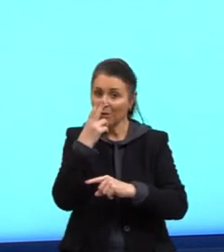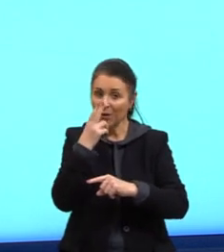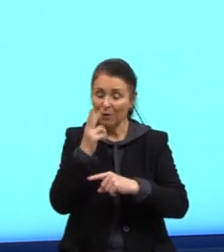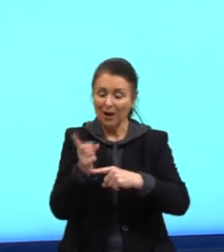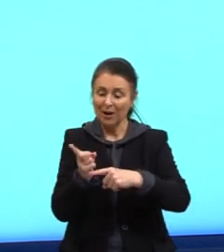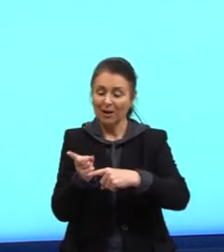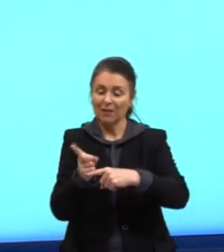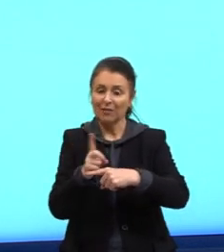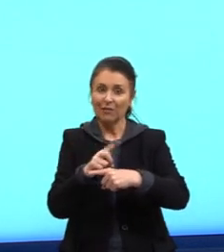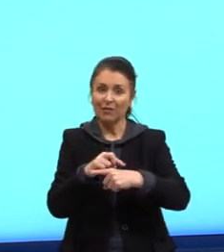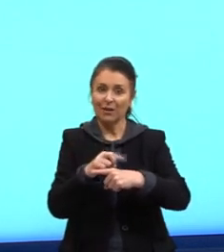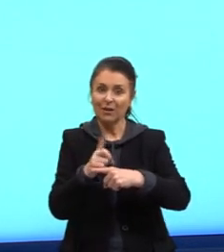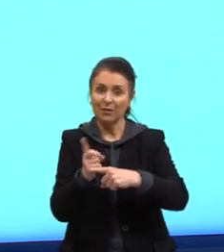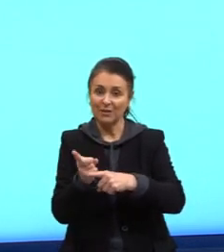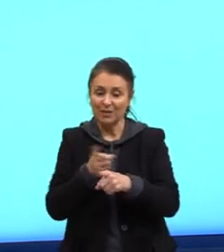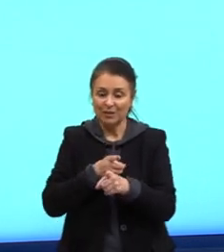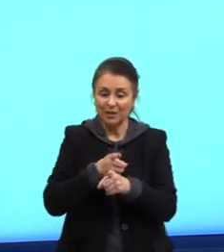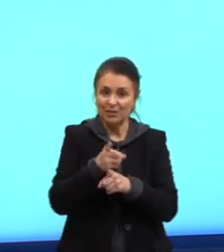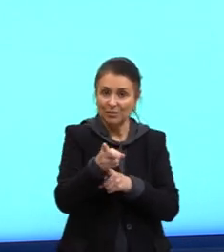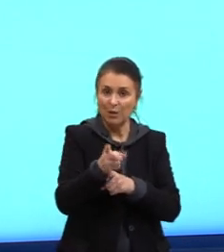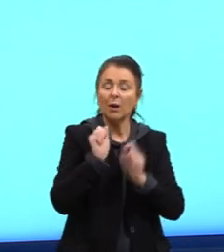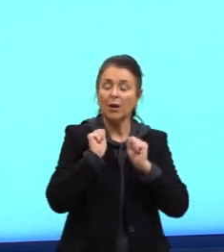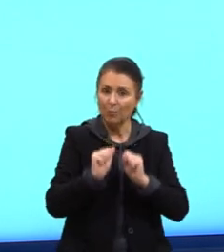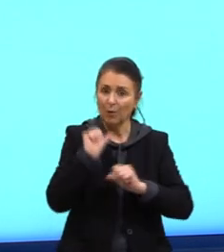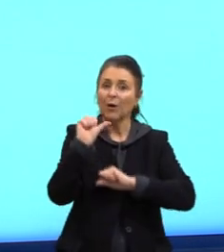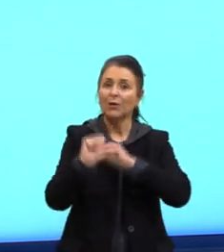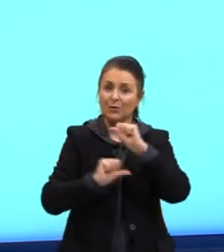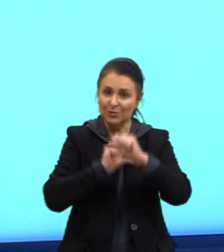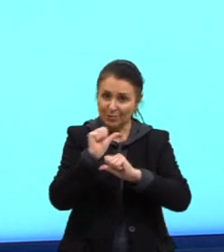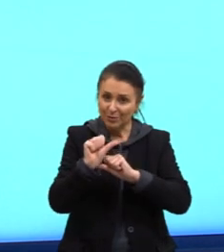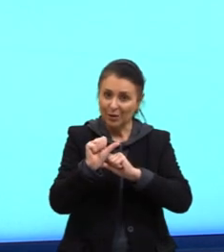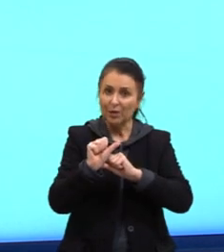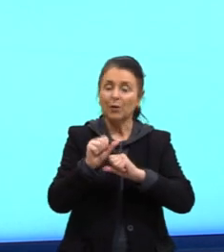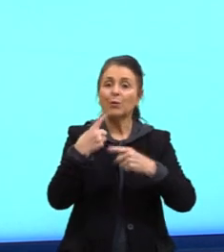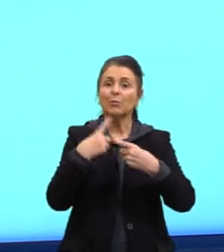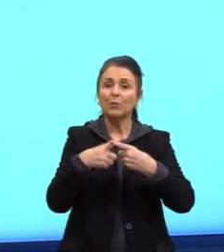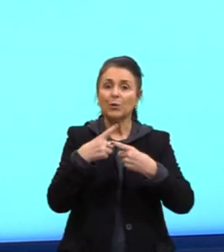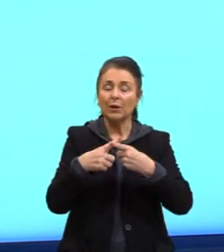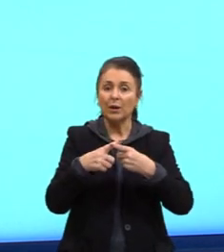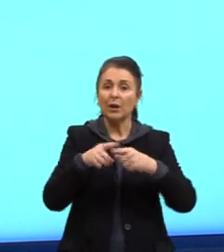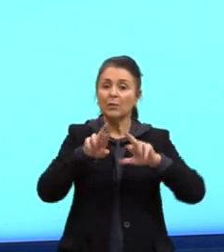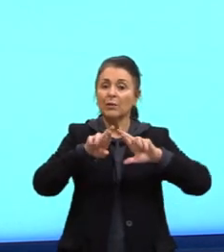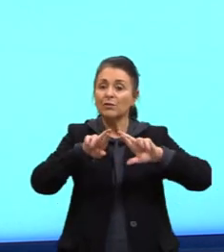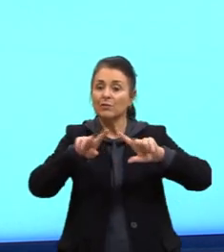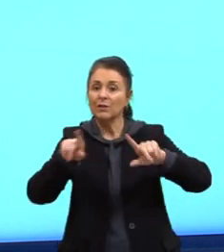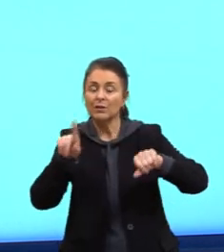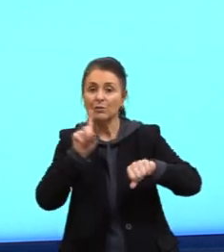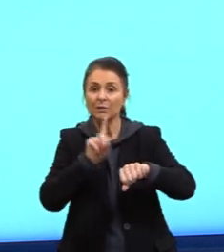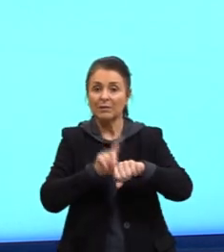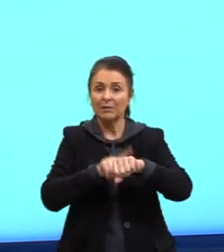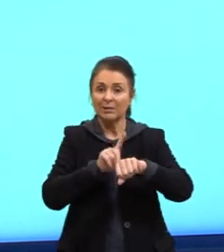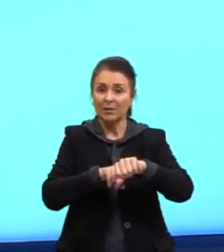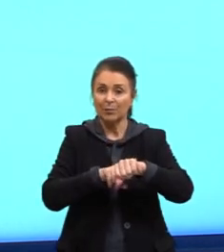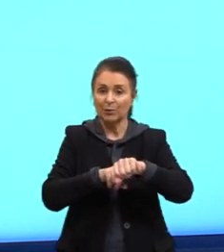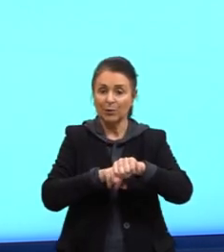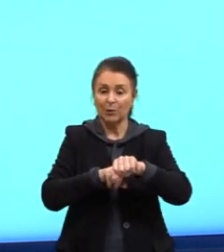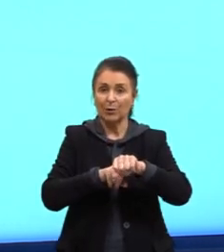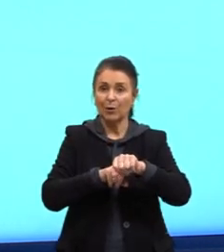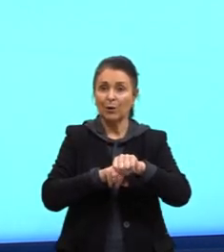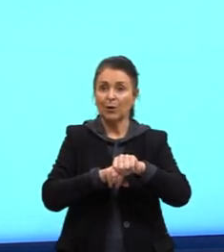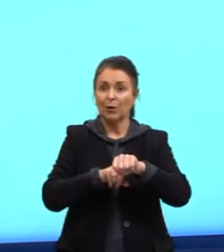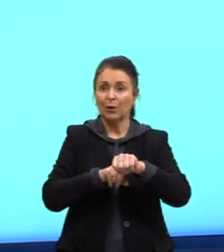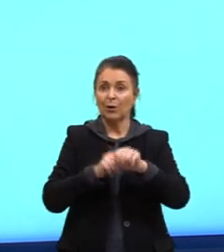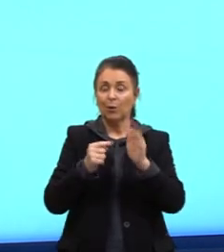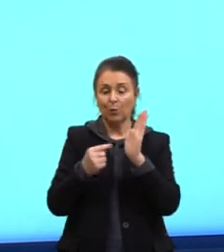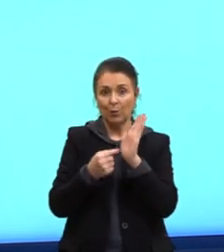conforme o ponto que a gente está analisando justamente por essa diferença de tempo que acontece né esse ponto